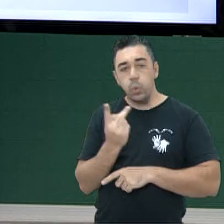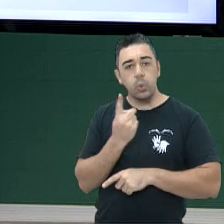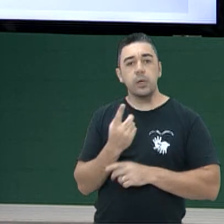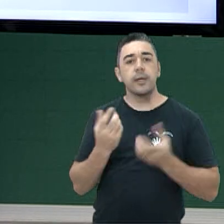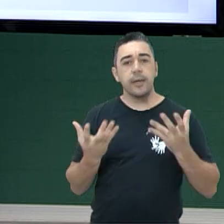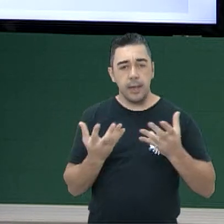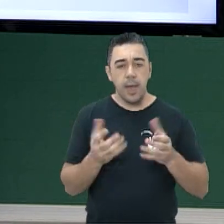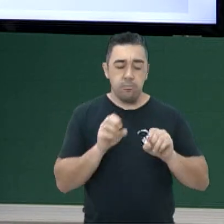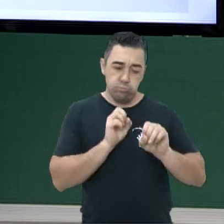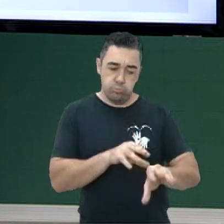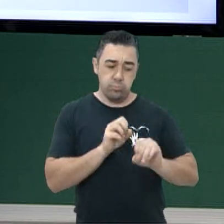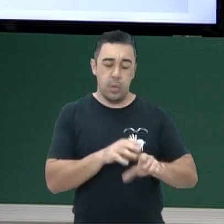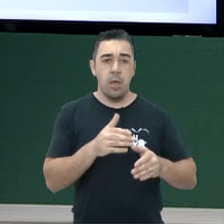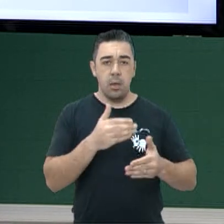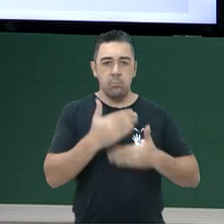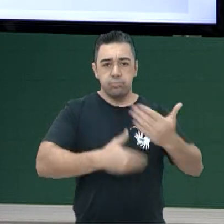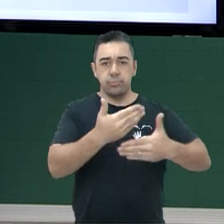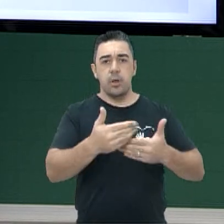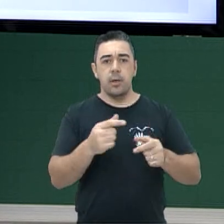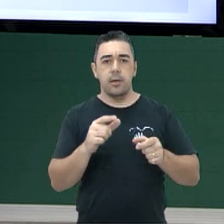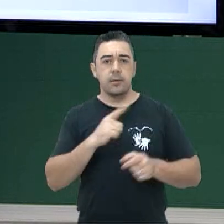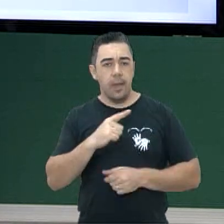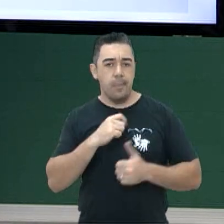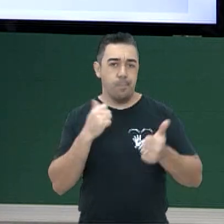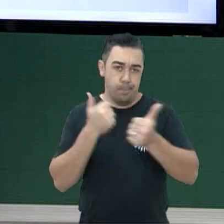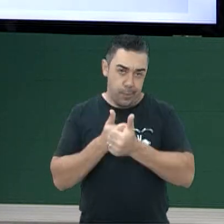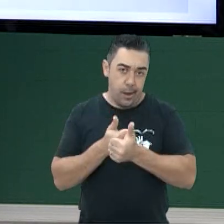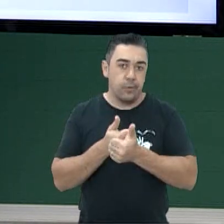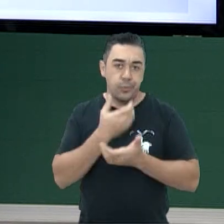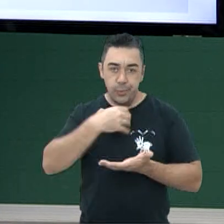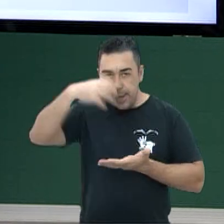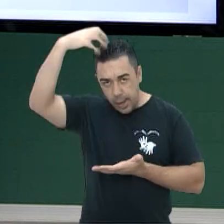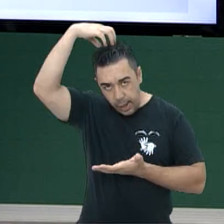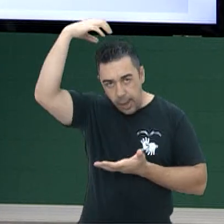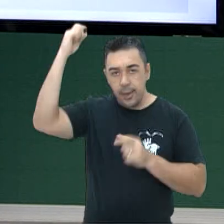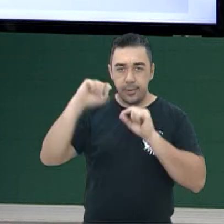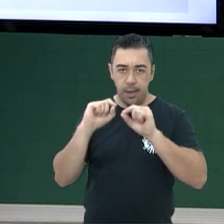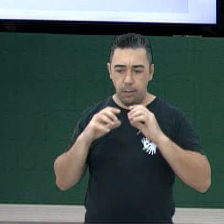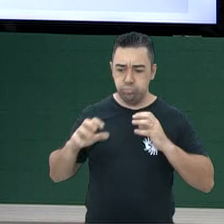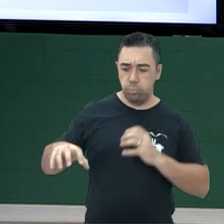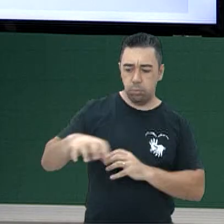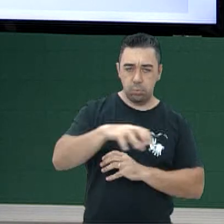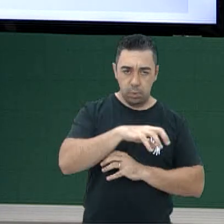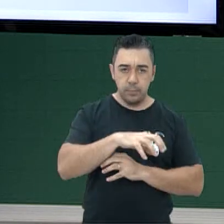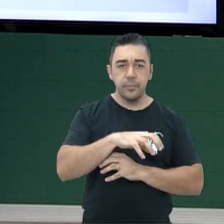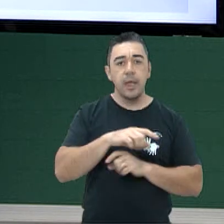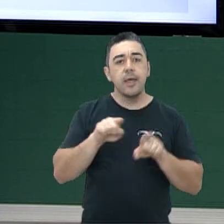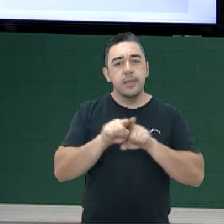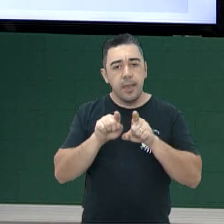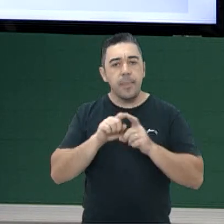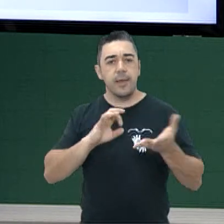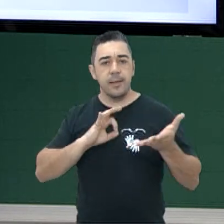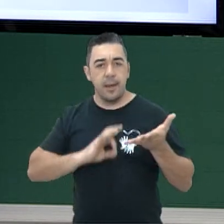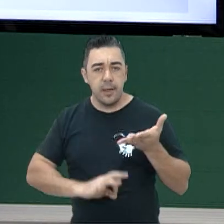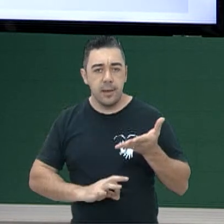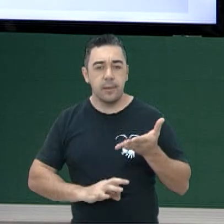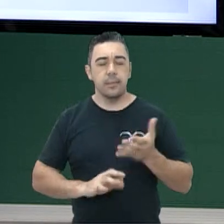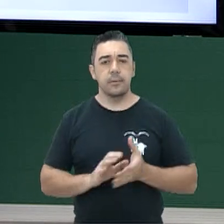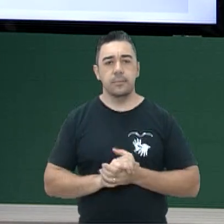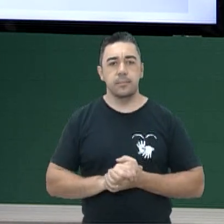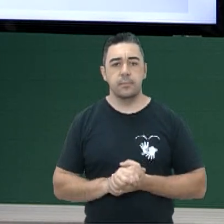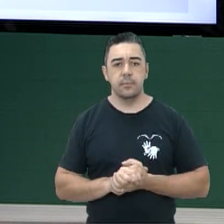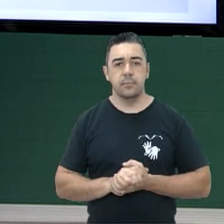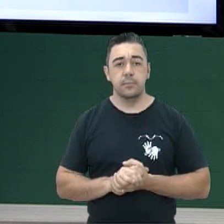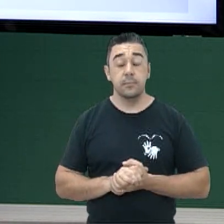a população, tanto os que estavam em torno do rei, que é a sua corte, mais letrados, como também os membros da igreja.